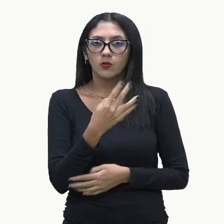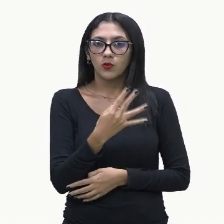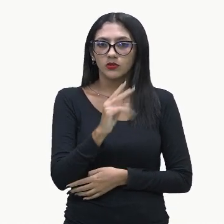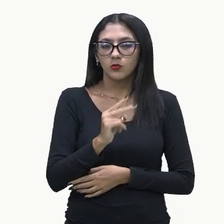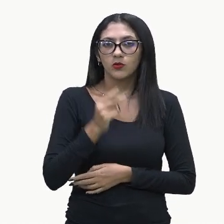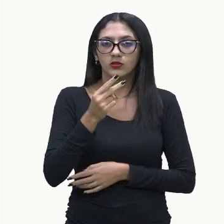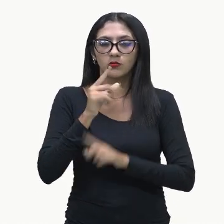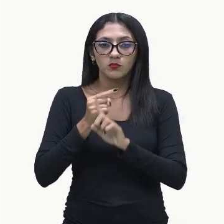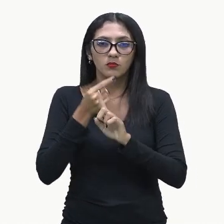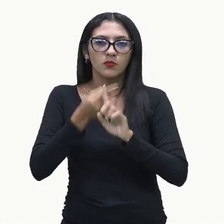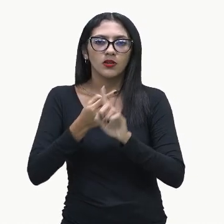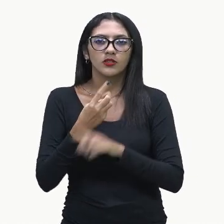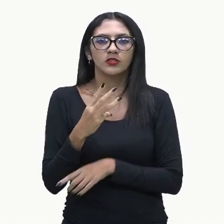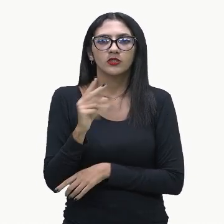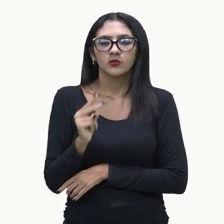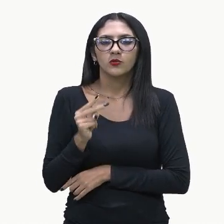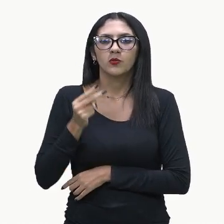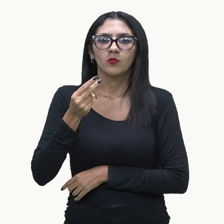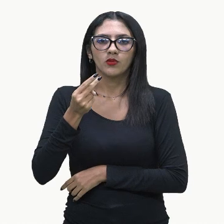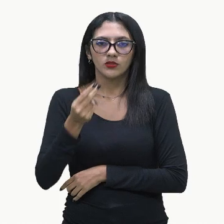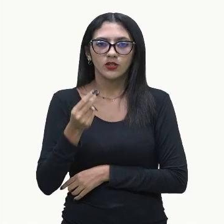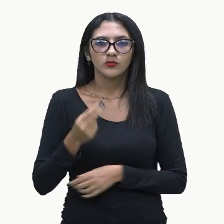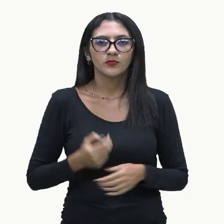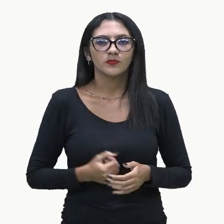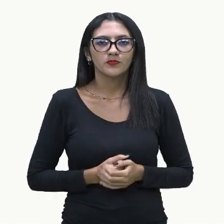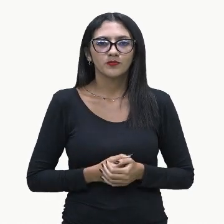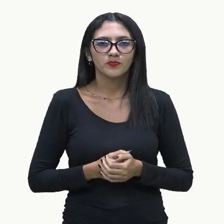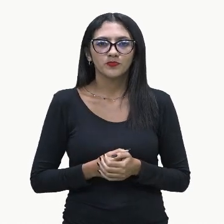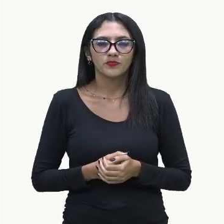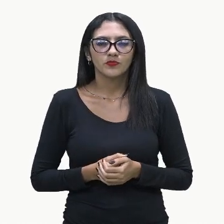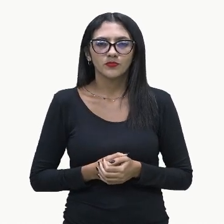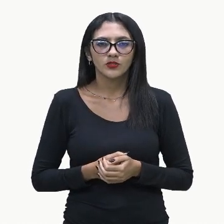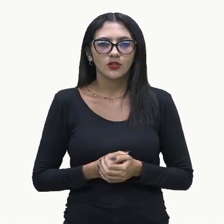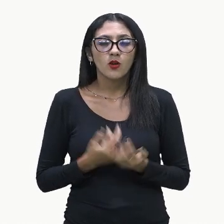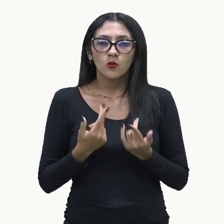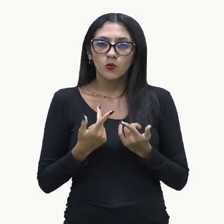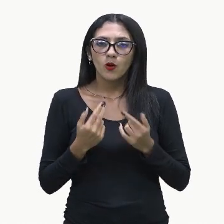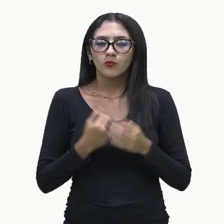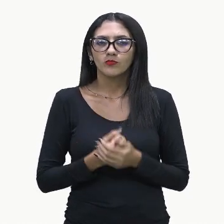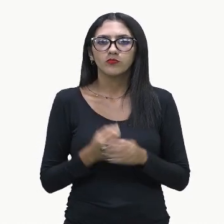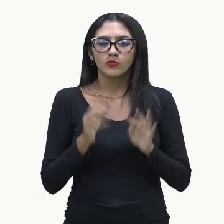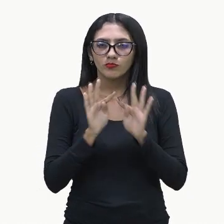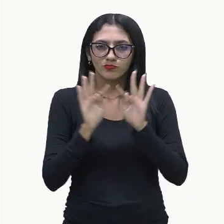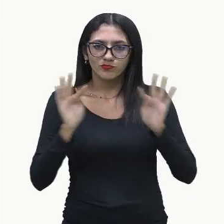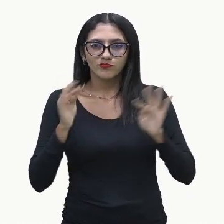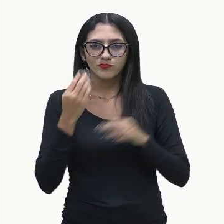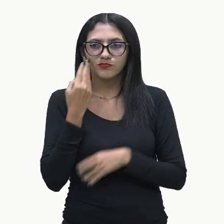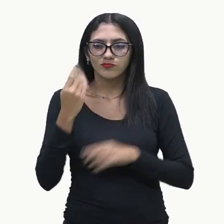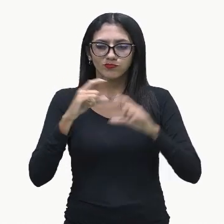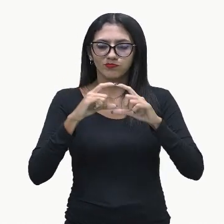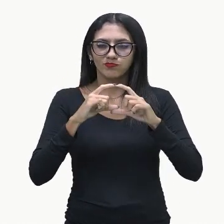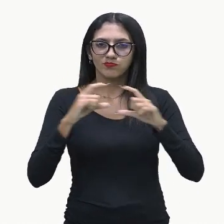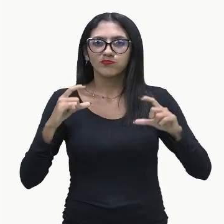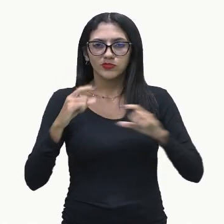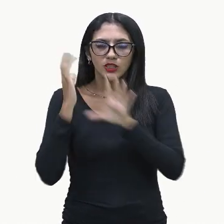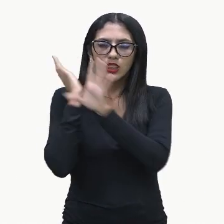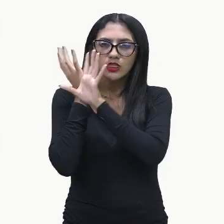quadrado, que é exatamente o meu teorema de